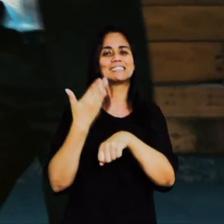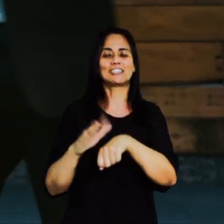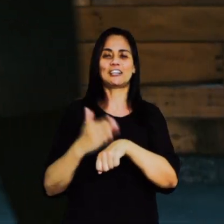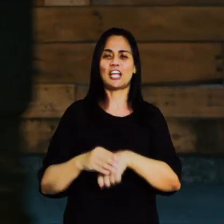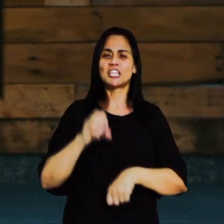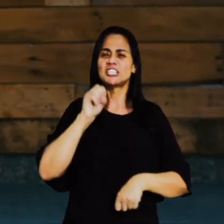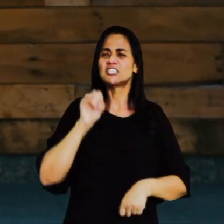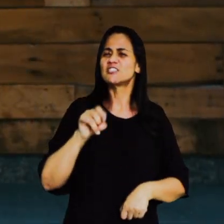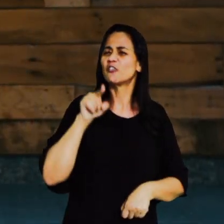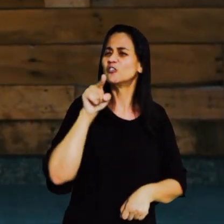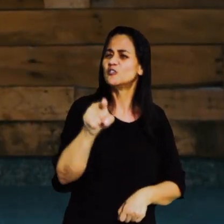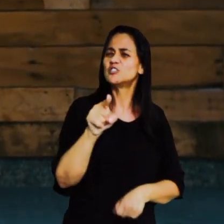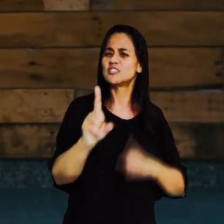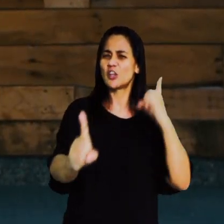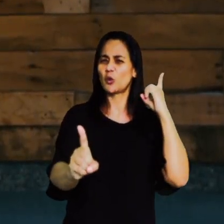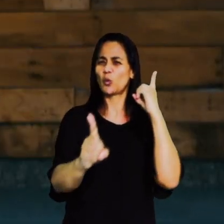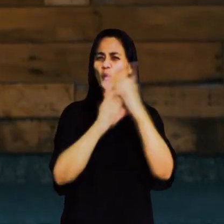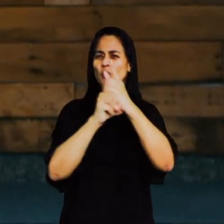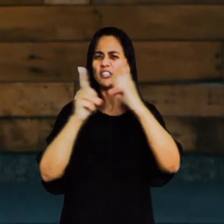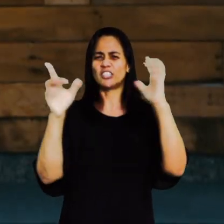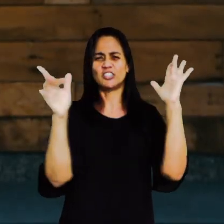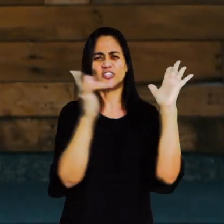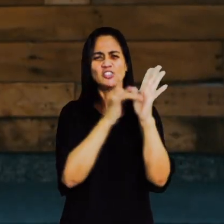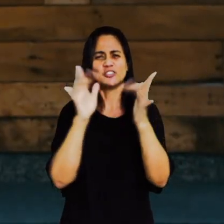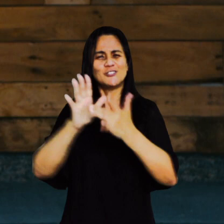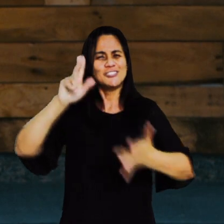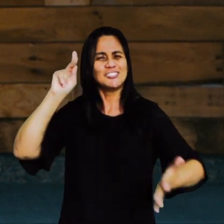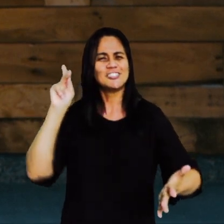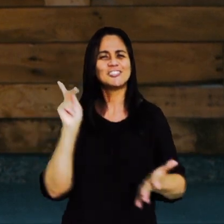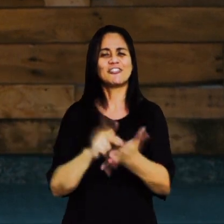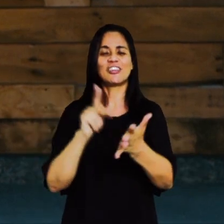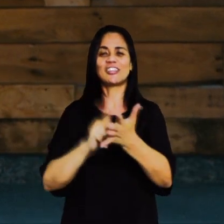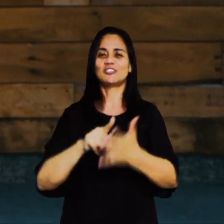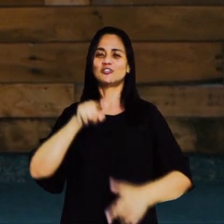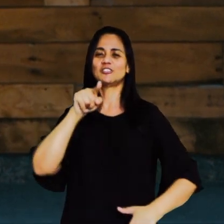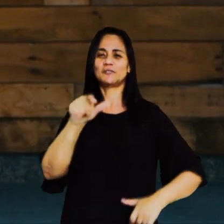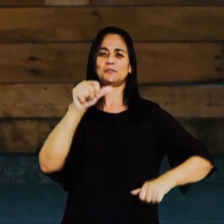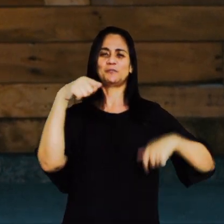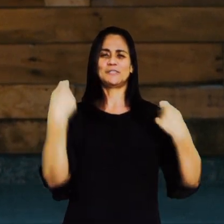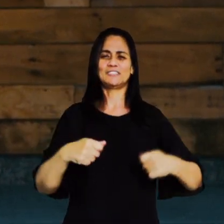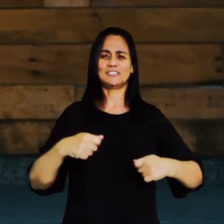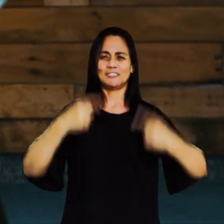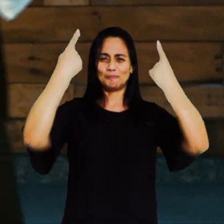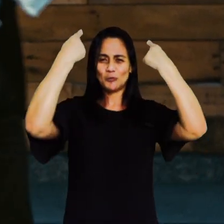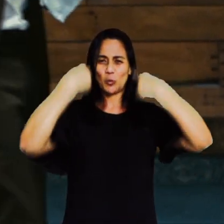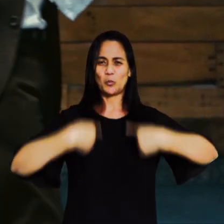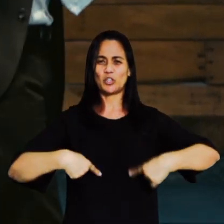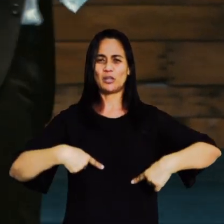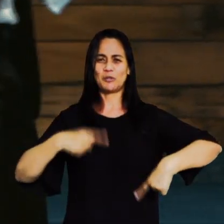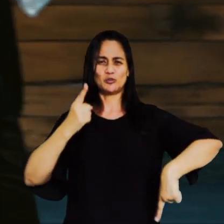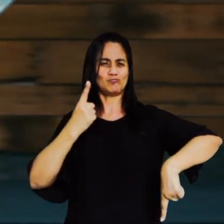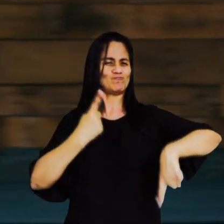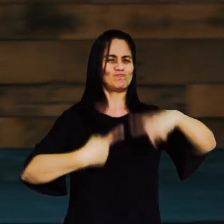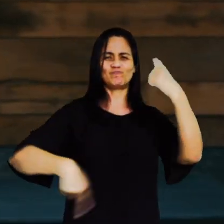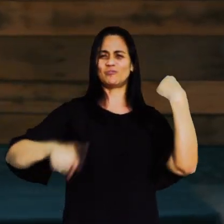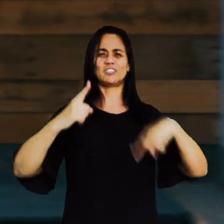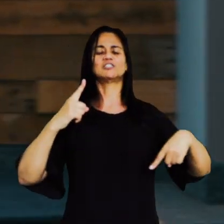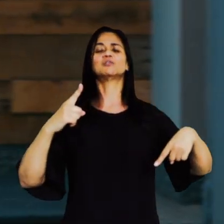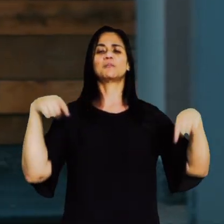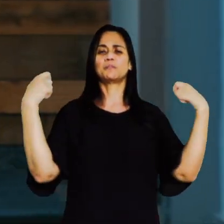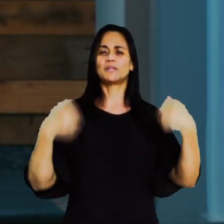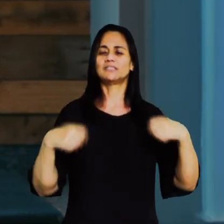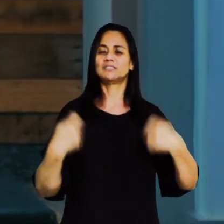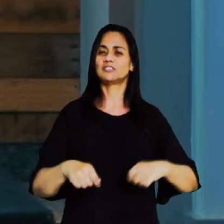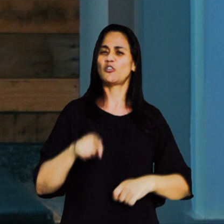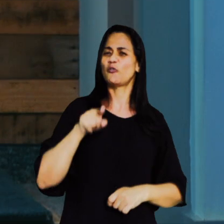Cristo. A árvore você conhece pelo fruto, e o fruto sai de um relacionamento com a